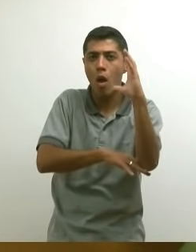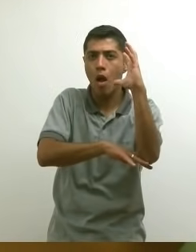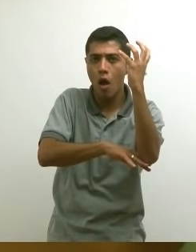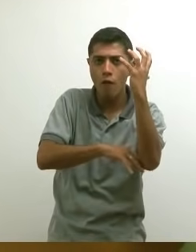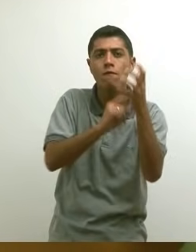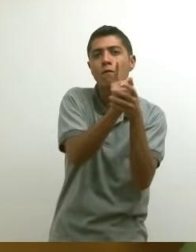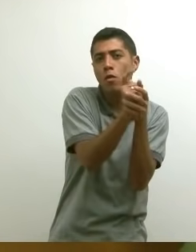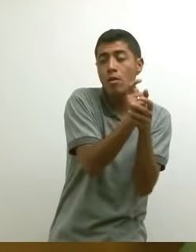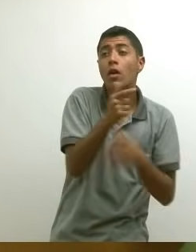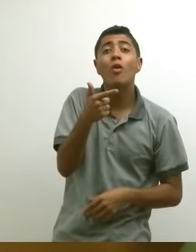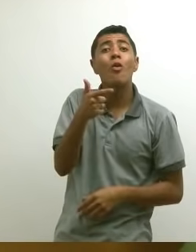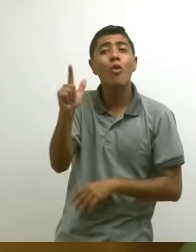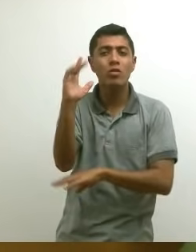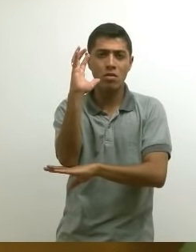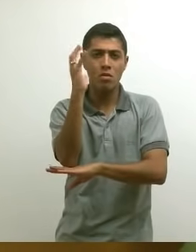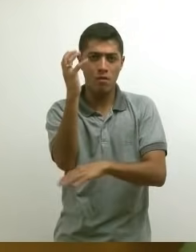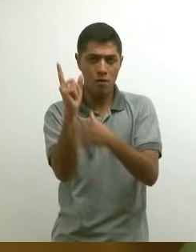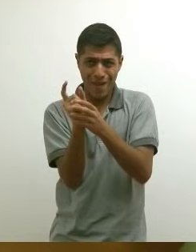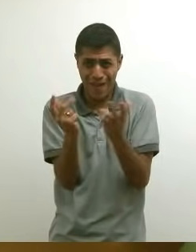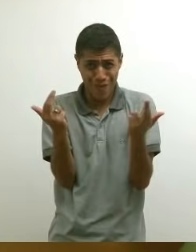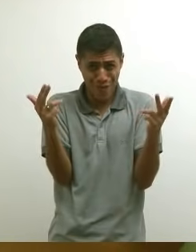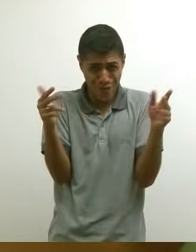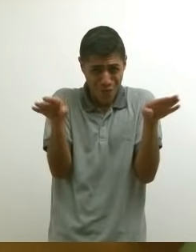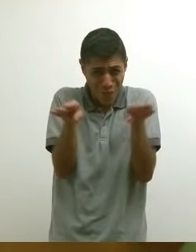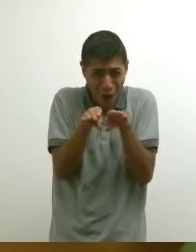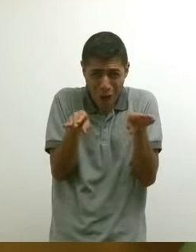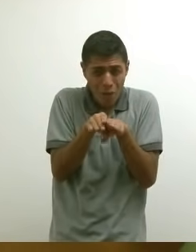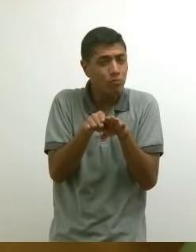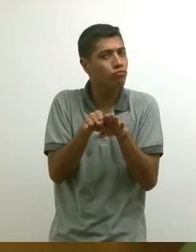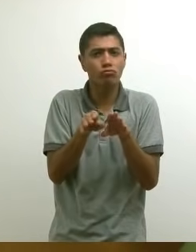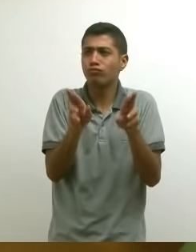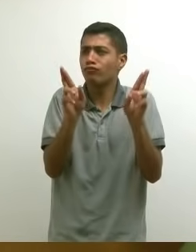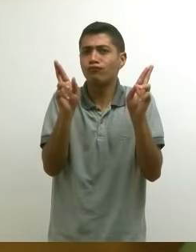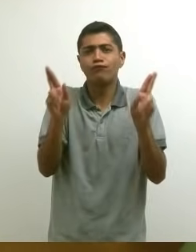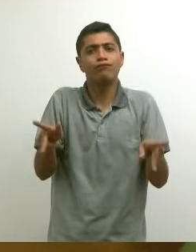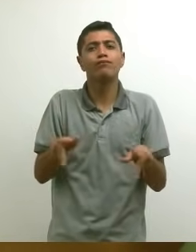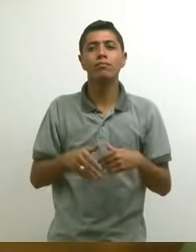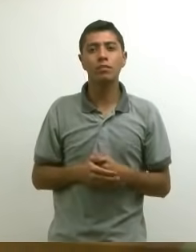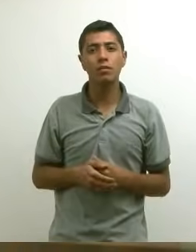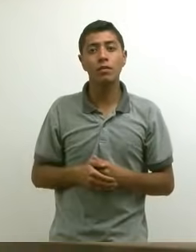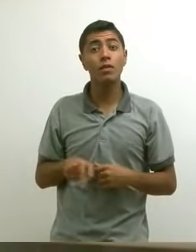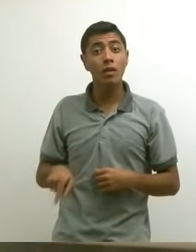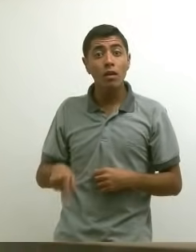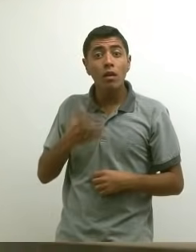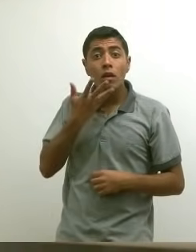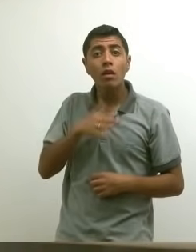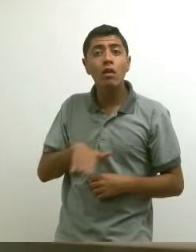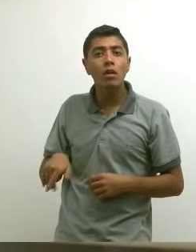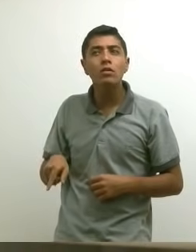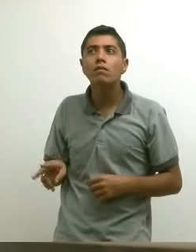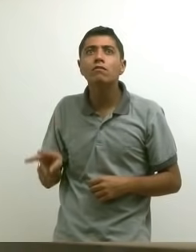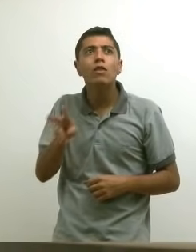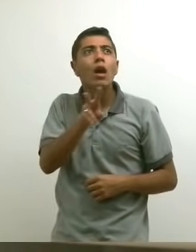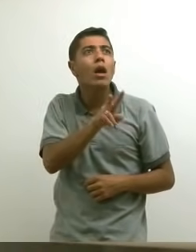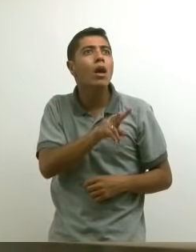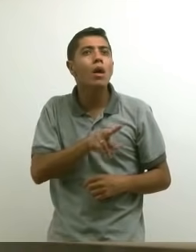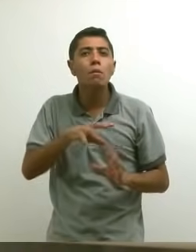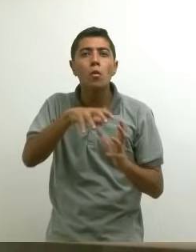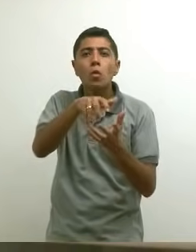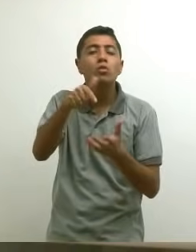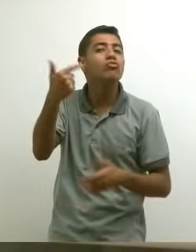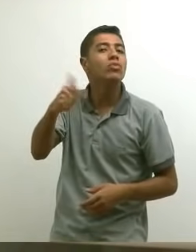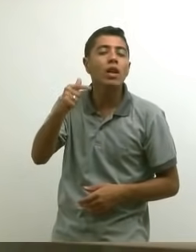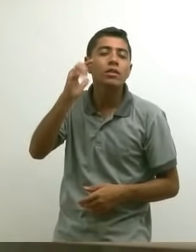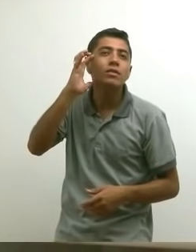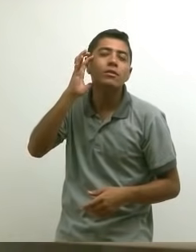contato com o mundo dentro de uma perspectiva fenomenológica a criança não tem teoria